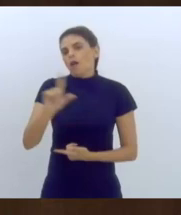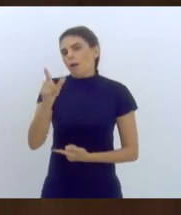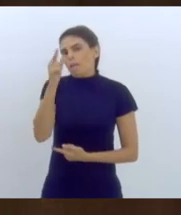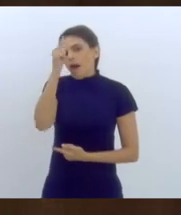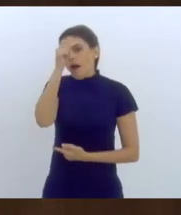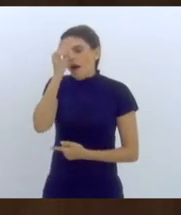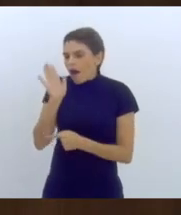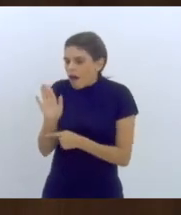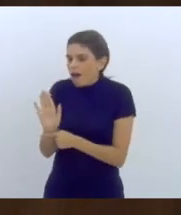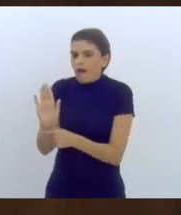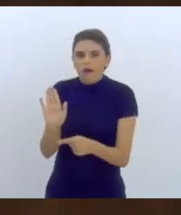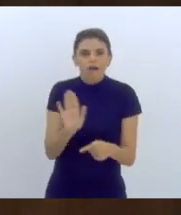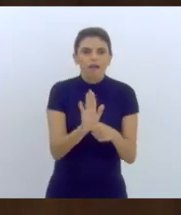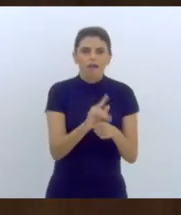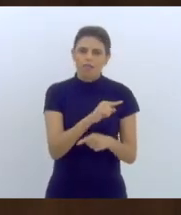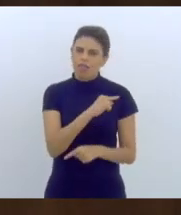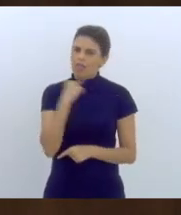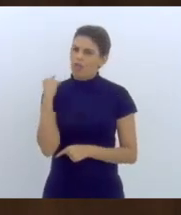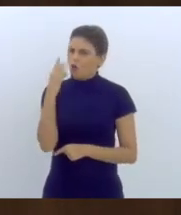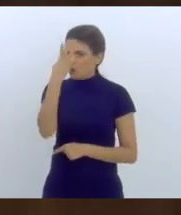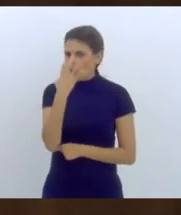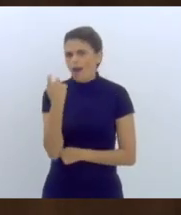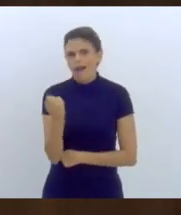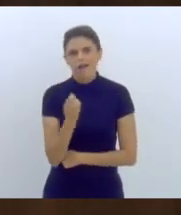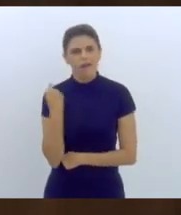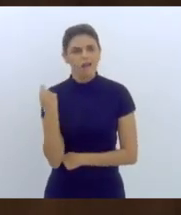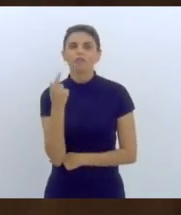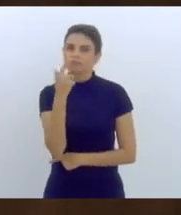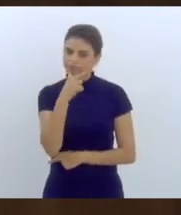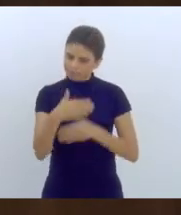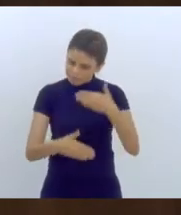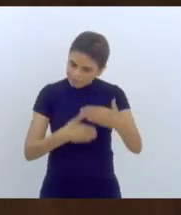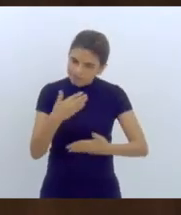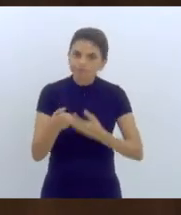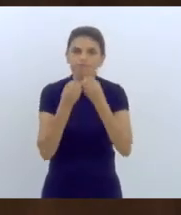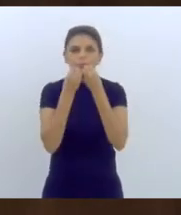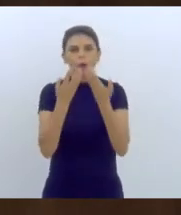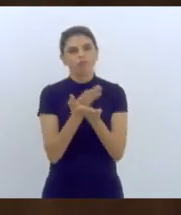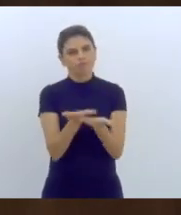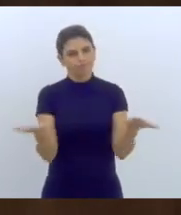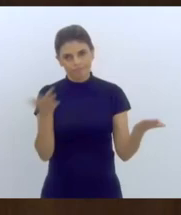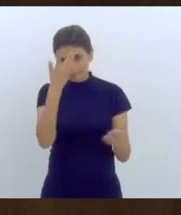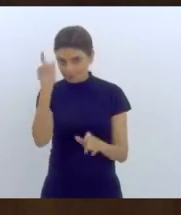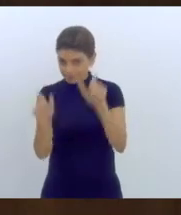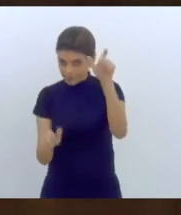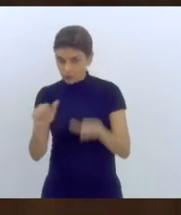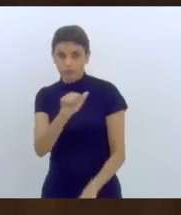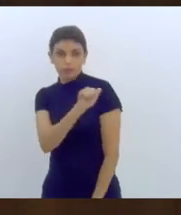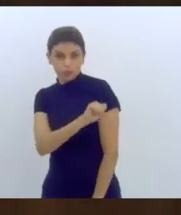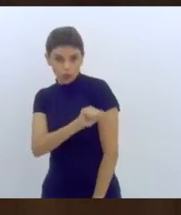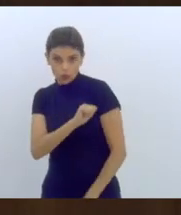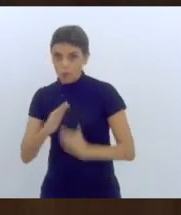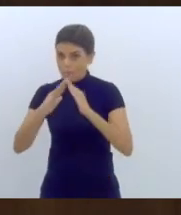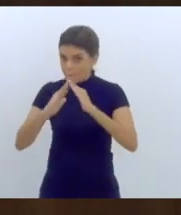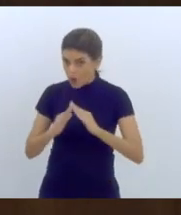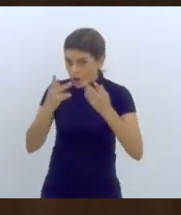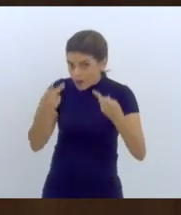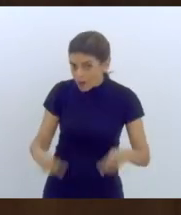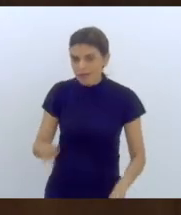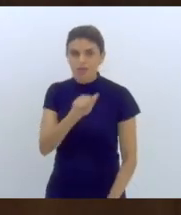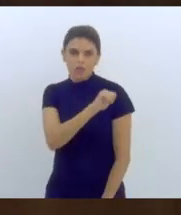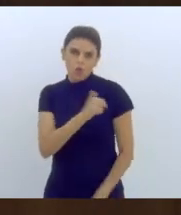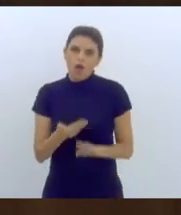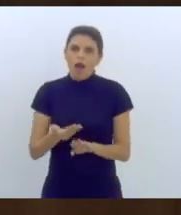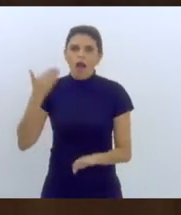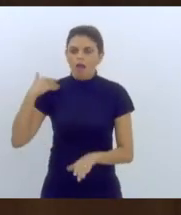uma coisa que eu tenho certeza que vai ser muito benéfico ao estado do Rio de Janeiro e a todas essas pessoas que, como eu disse